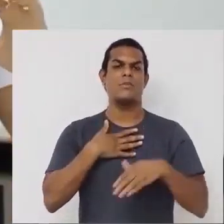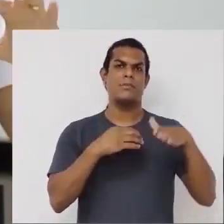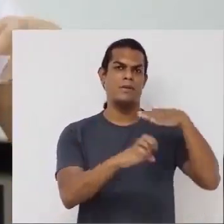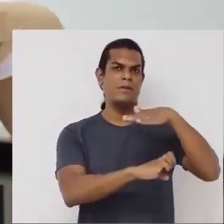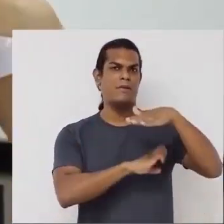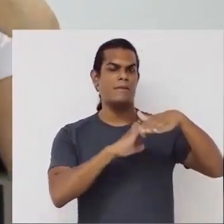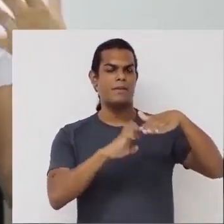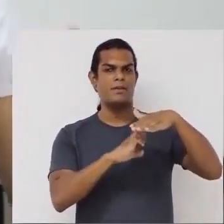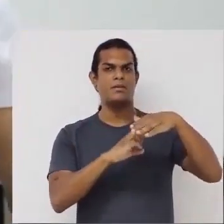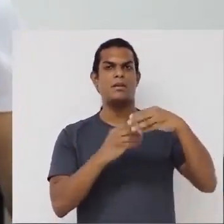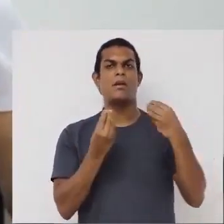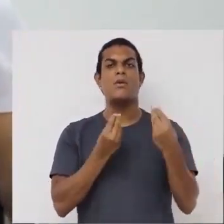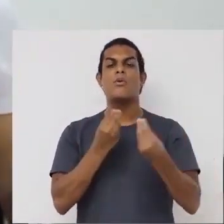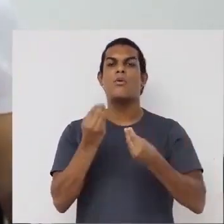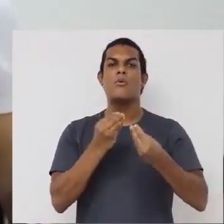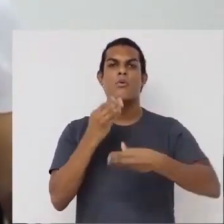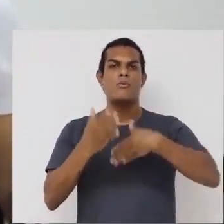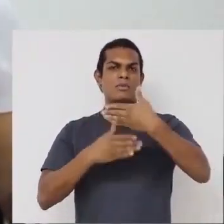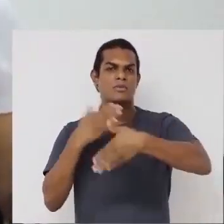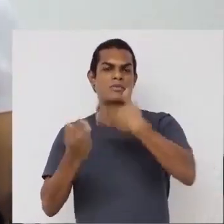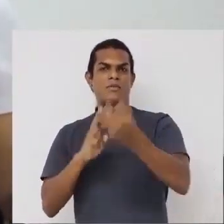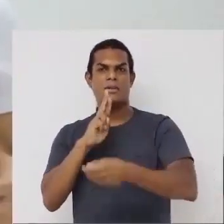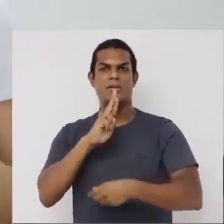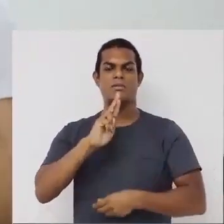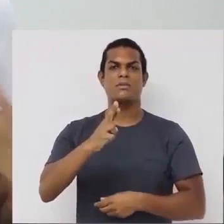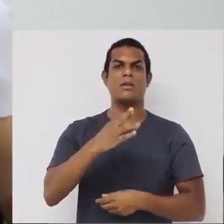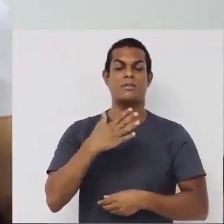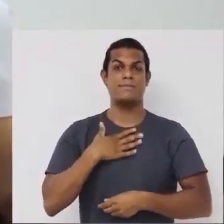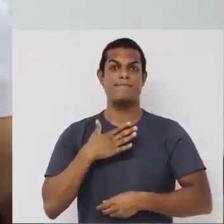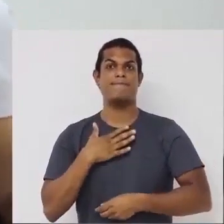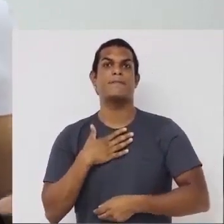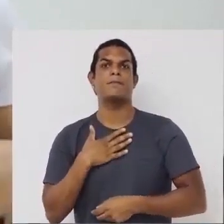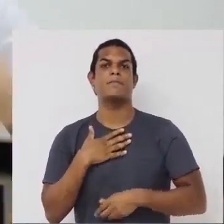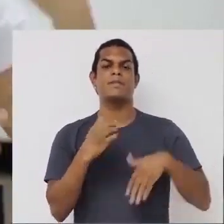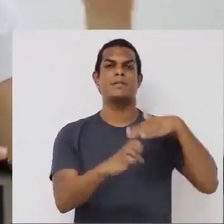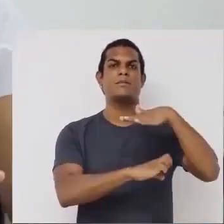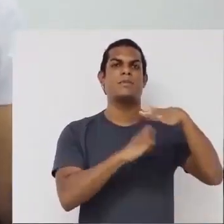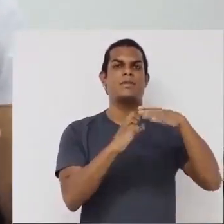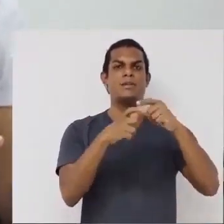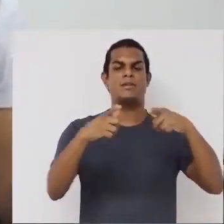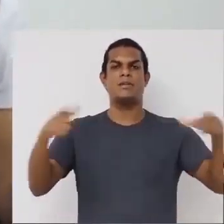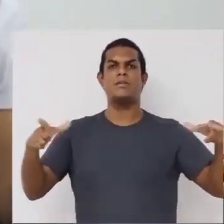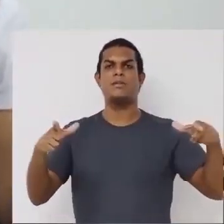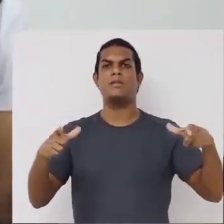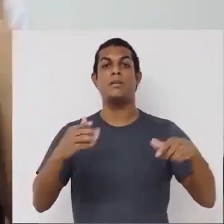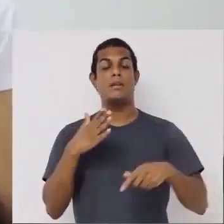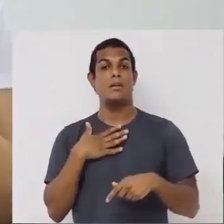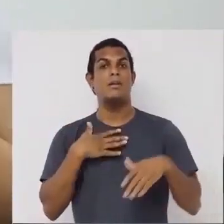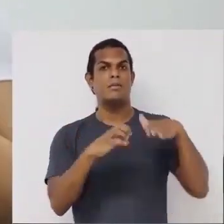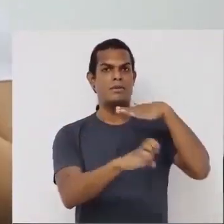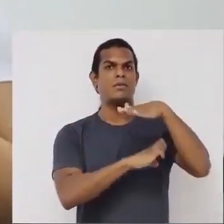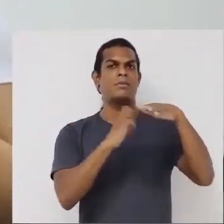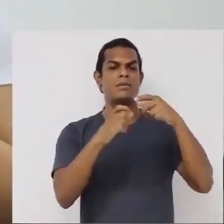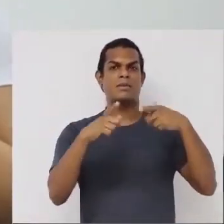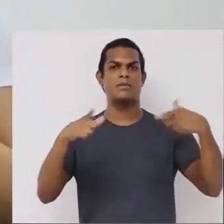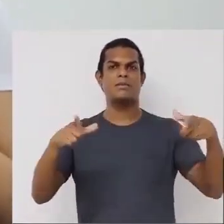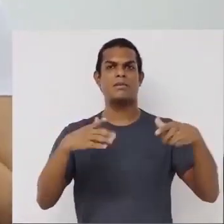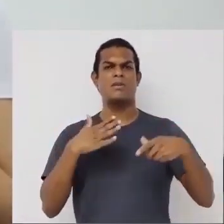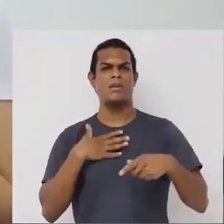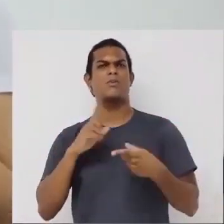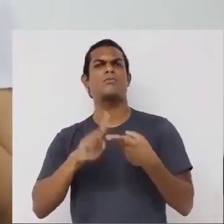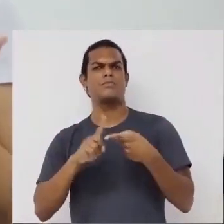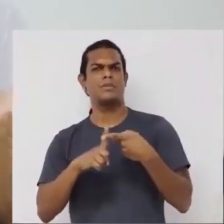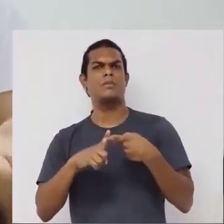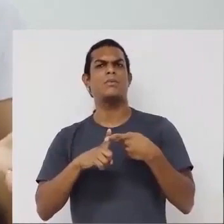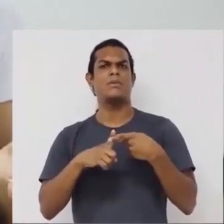consigo gerar resultado financeiro para a minha empresa, para que ela prospere? E a minha empresa prosperando para que eu prospere?